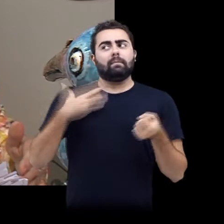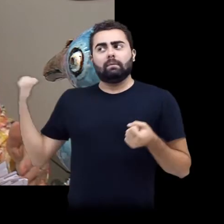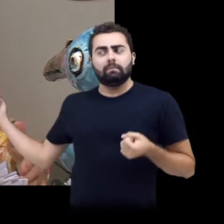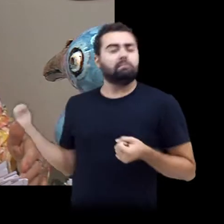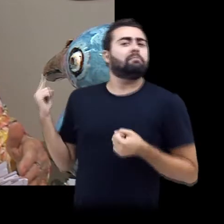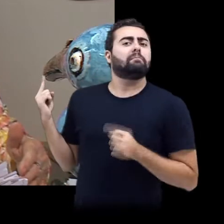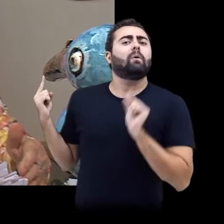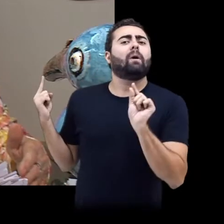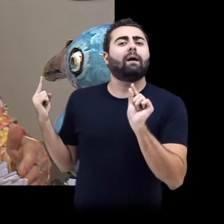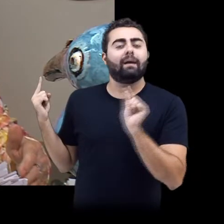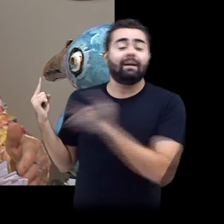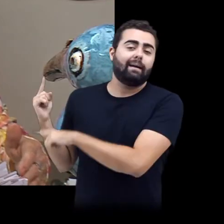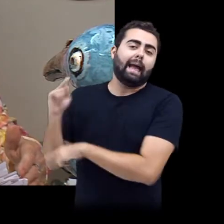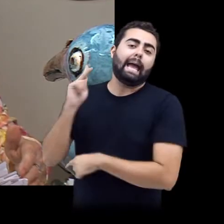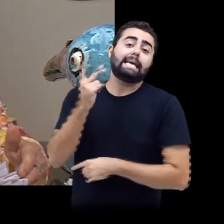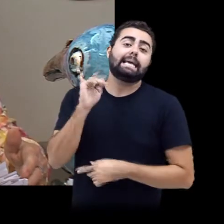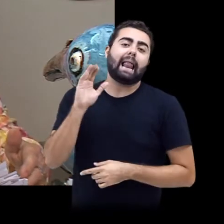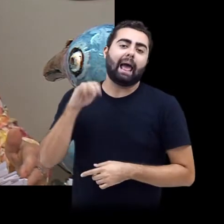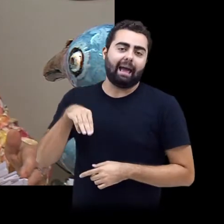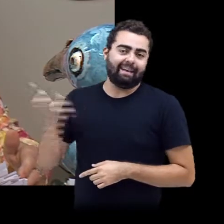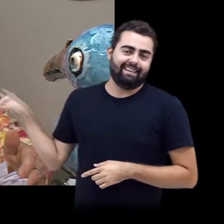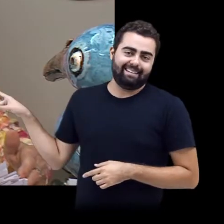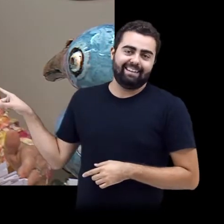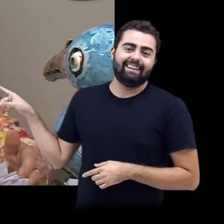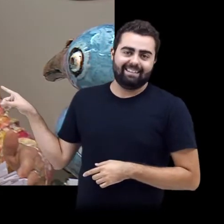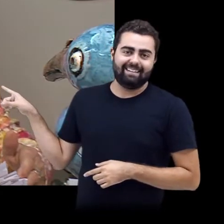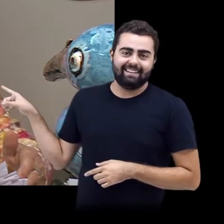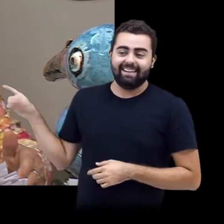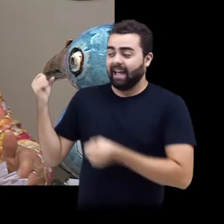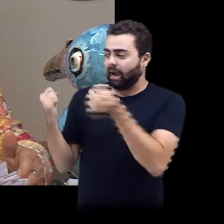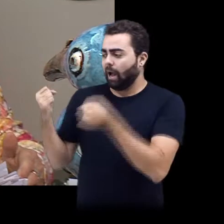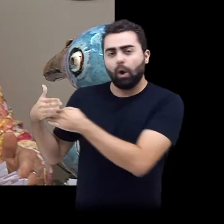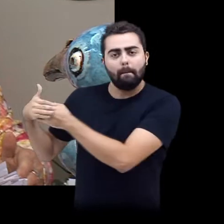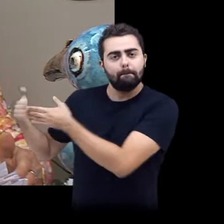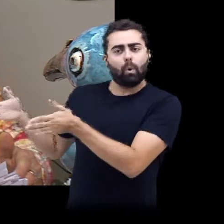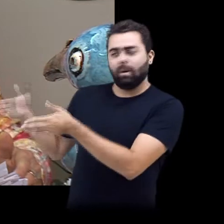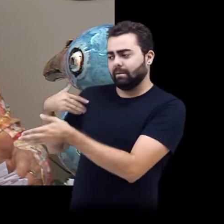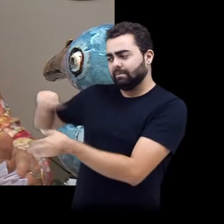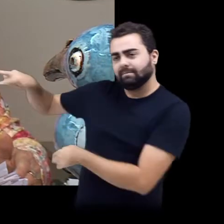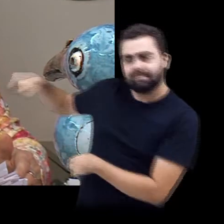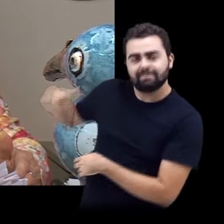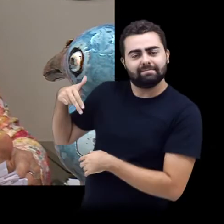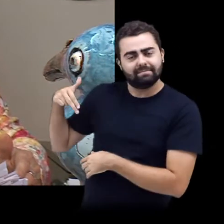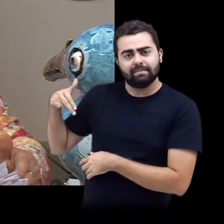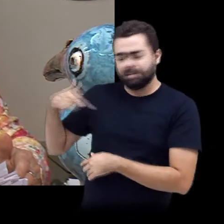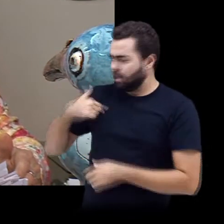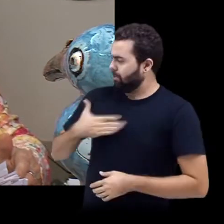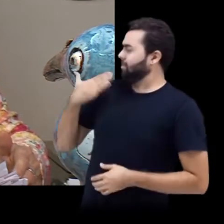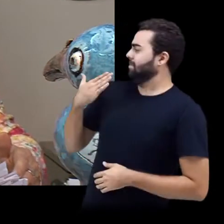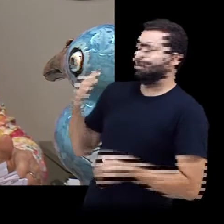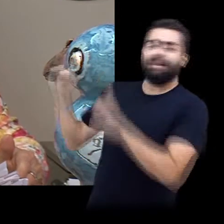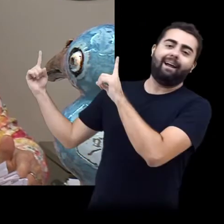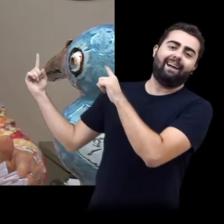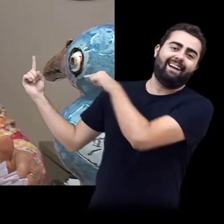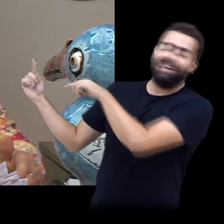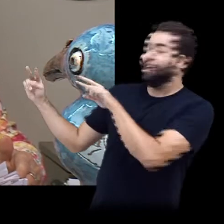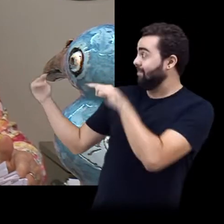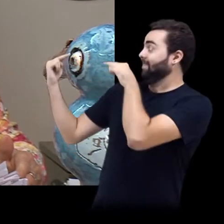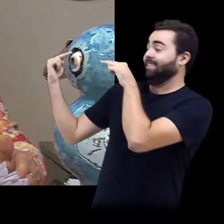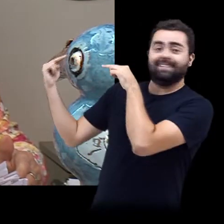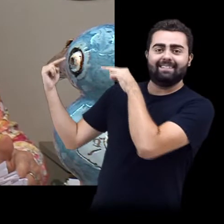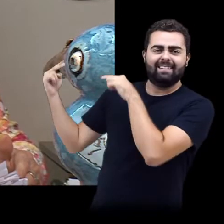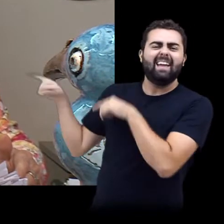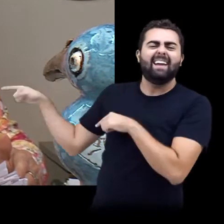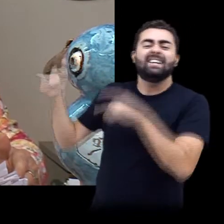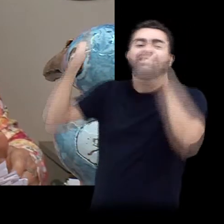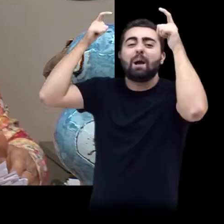de mim, em pé. Eu também tinha descido o carro quando eu vi barulho. Ele em pé, de chapéu e um bigode